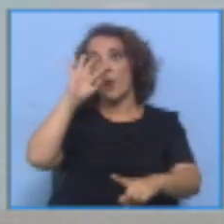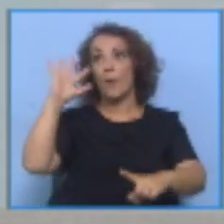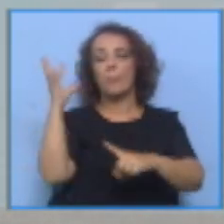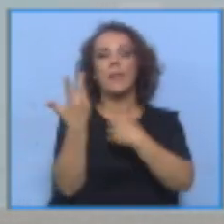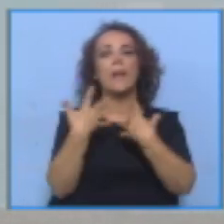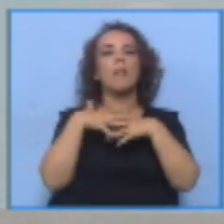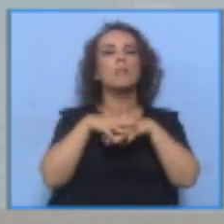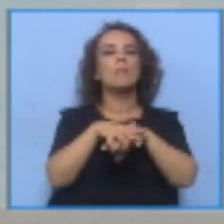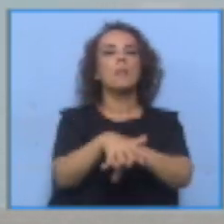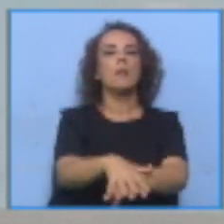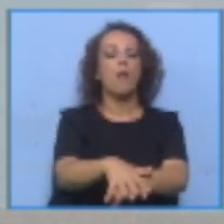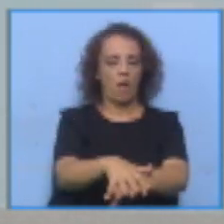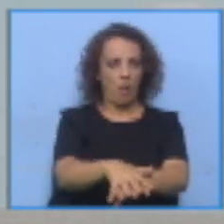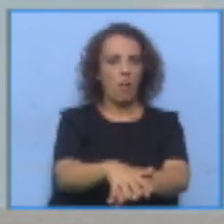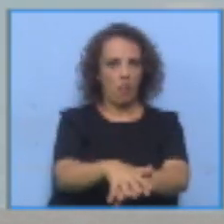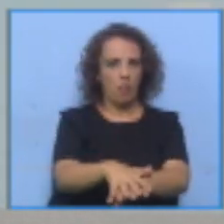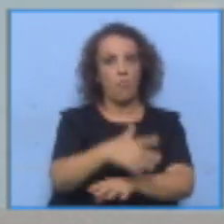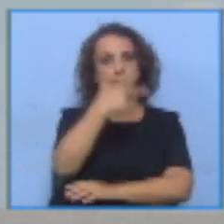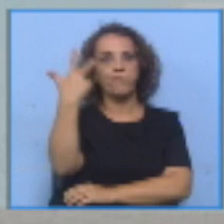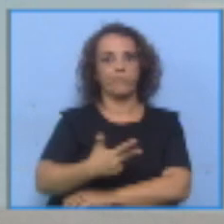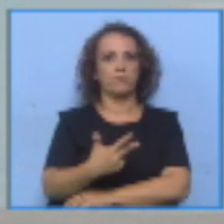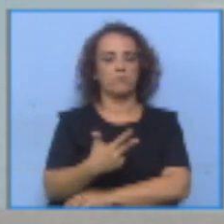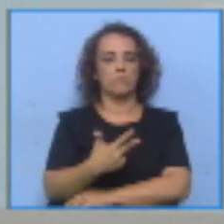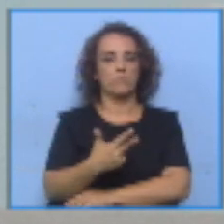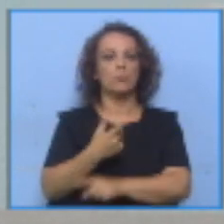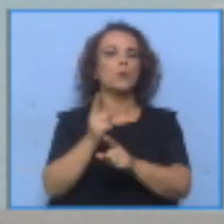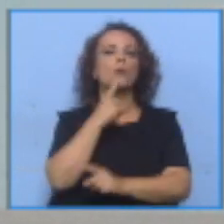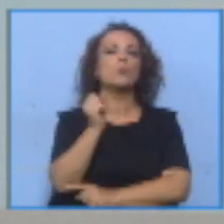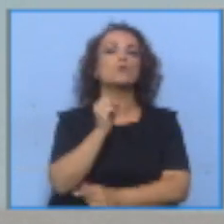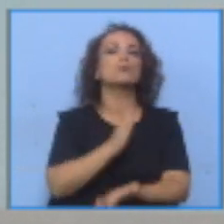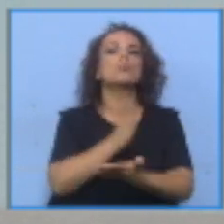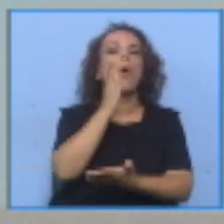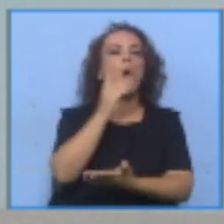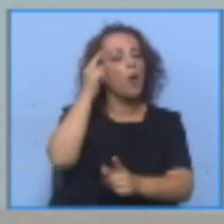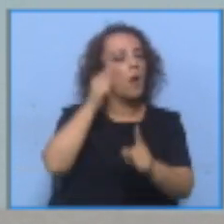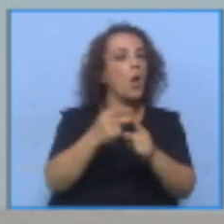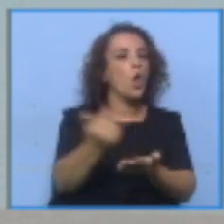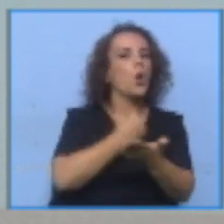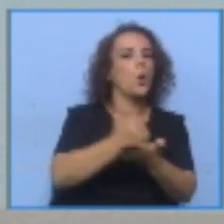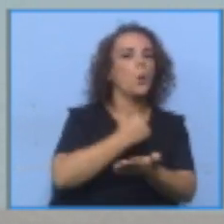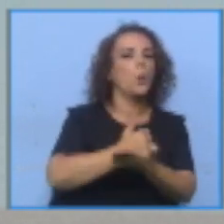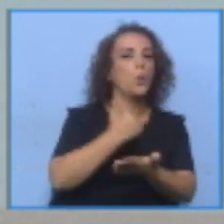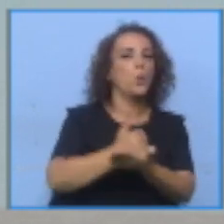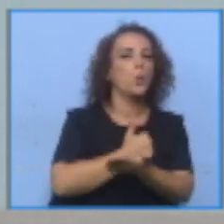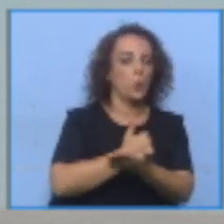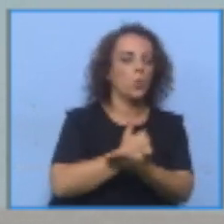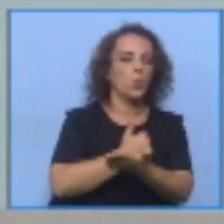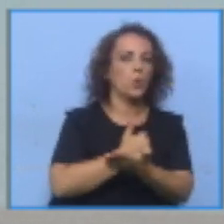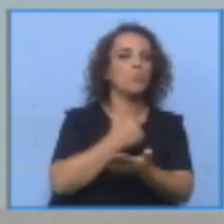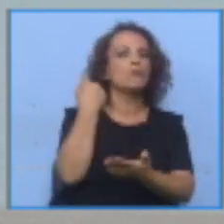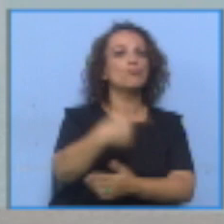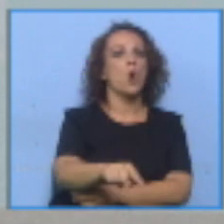exatamente por isso, porque não pode ser baseado, por exemplo, somente no lucro, na extração pura do